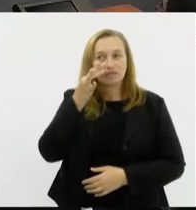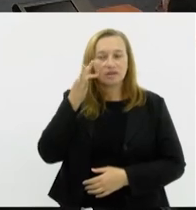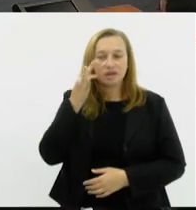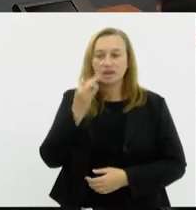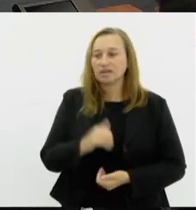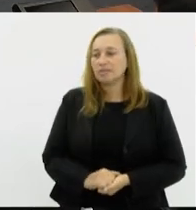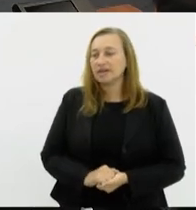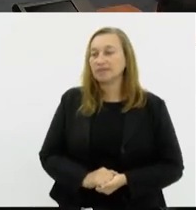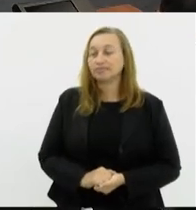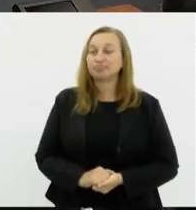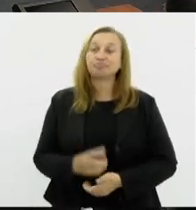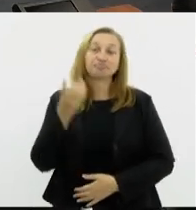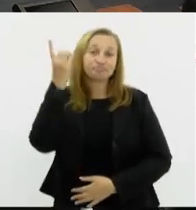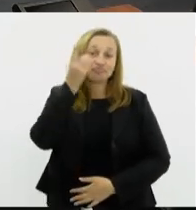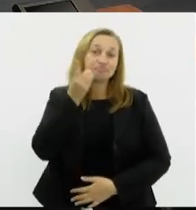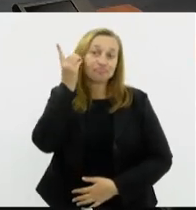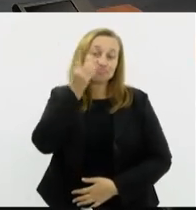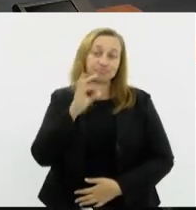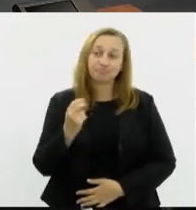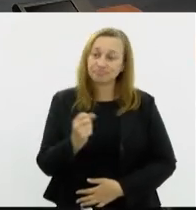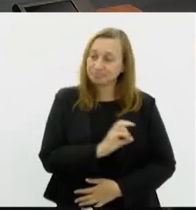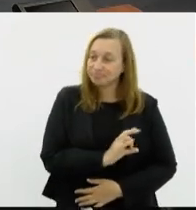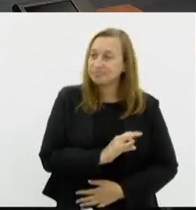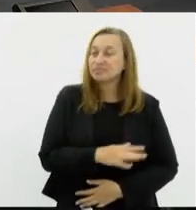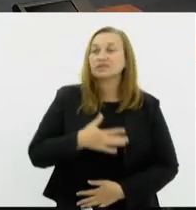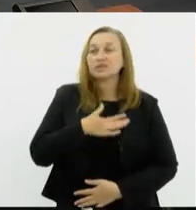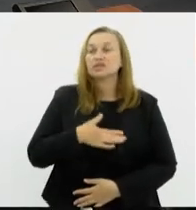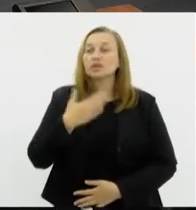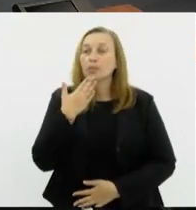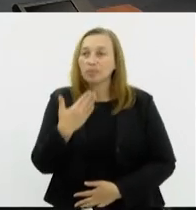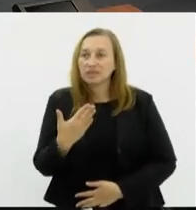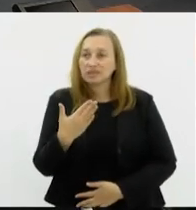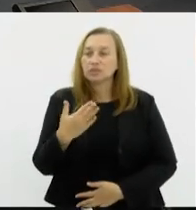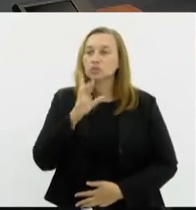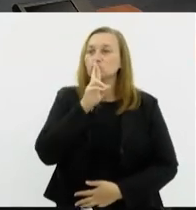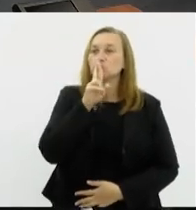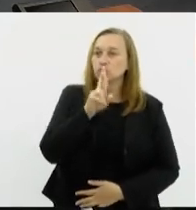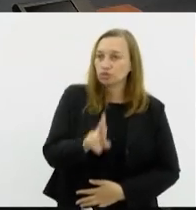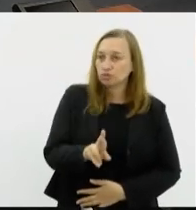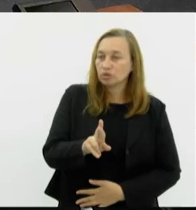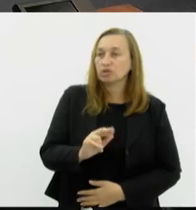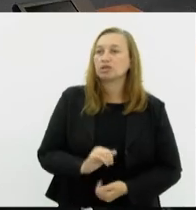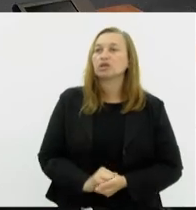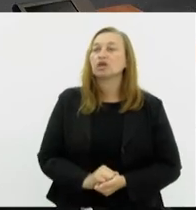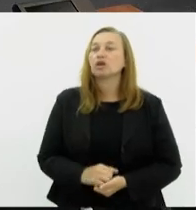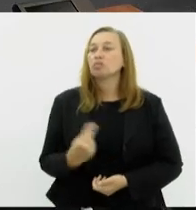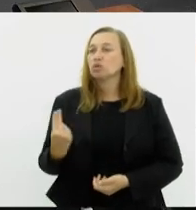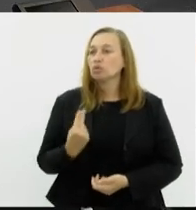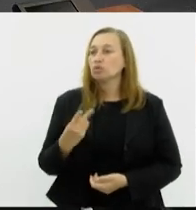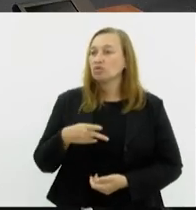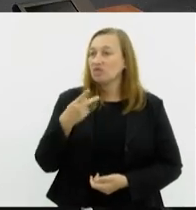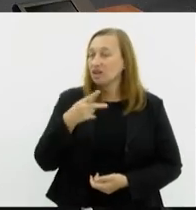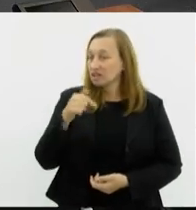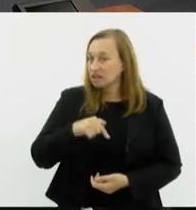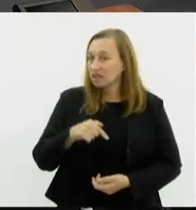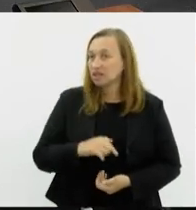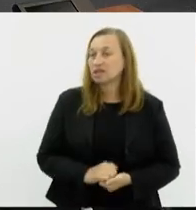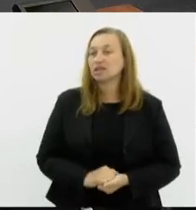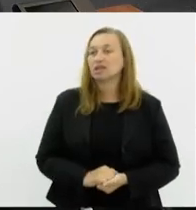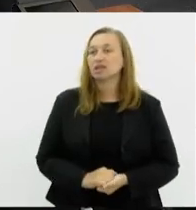Serafini. Deputada Marta Rocha, eu gostaria de pedir um direito de resposta, porque meu nome foi citado de